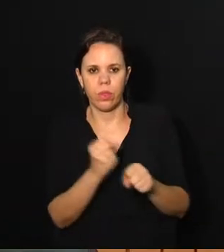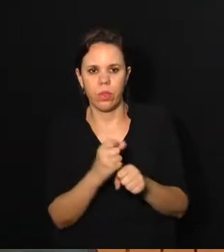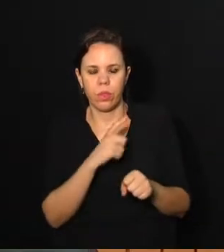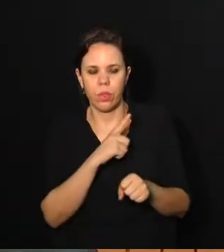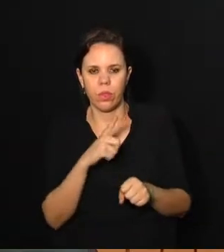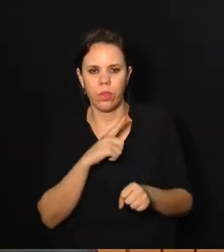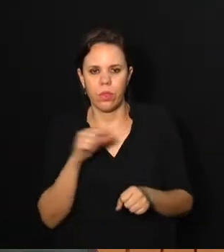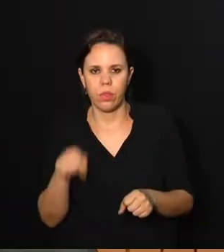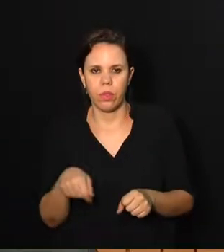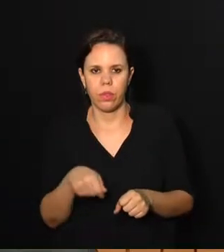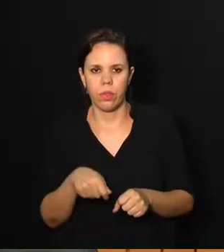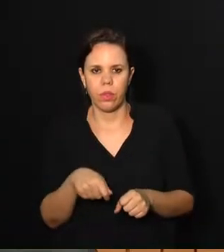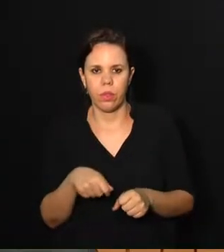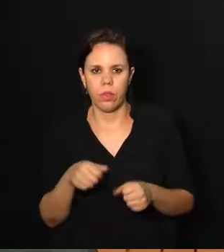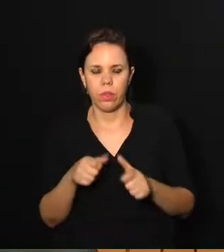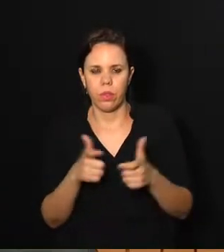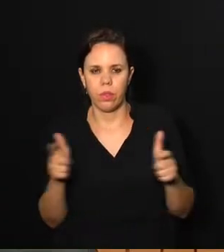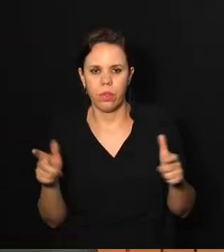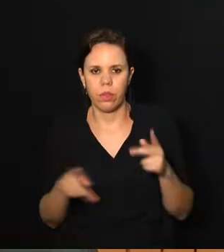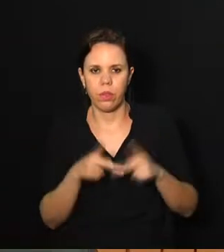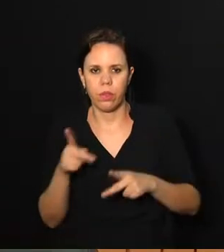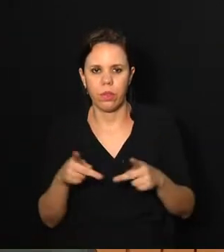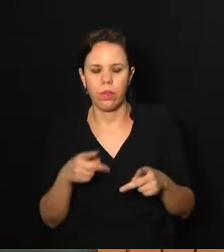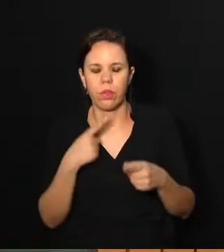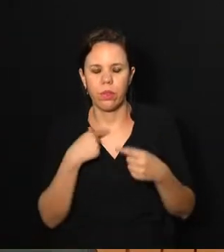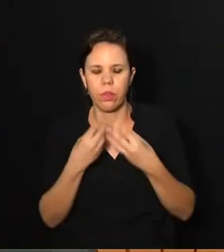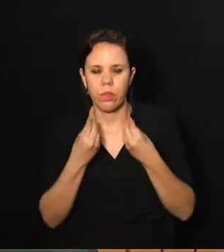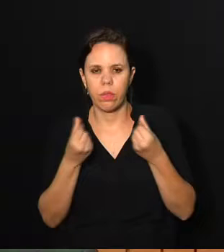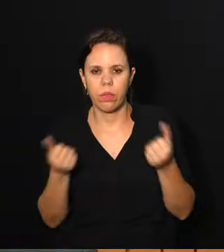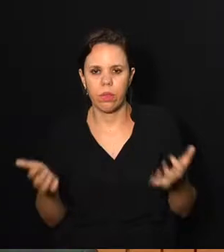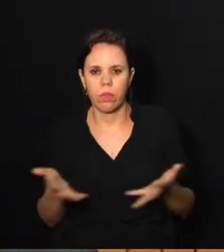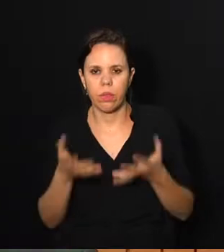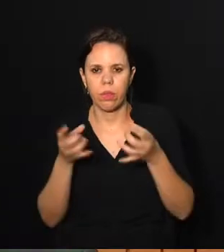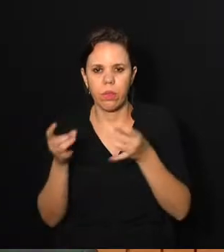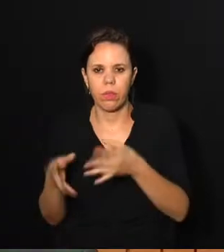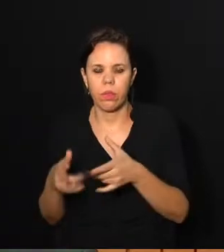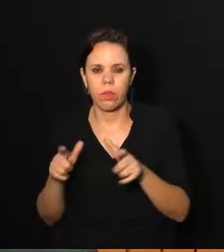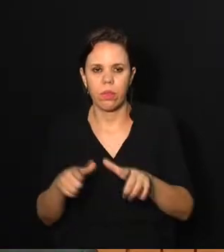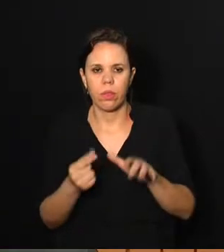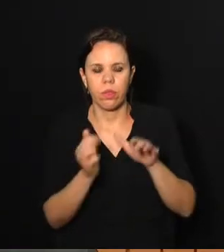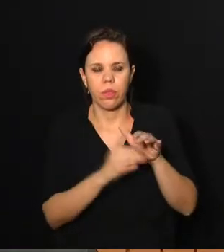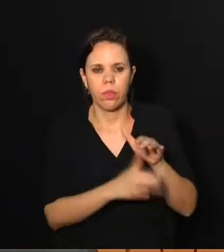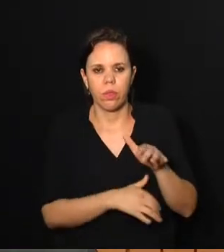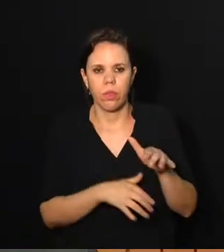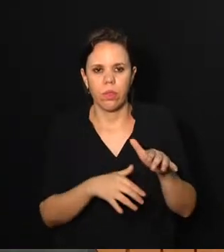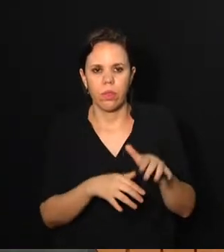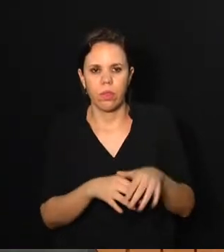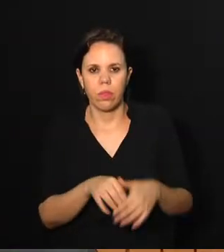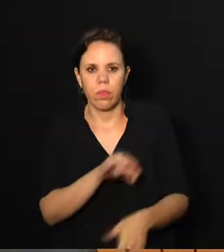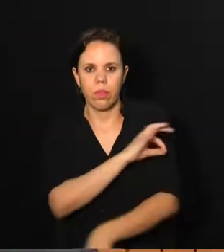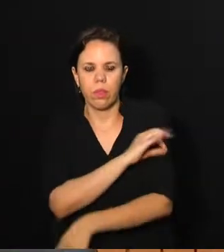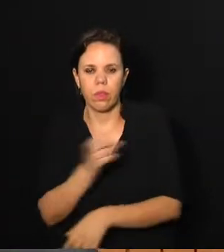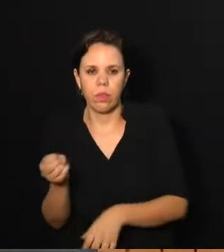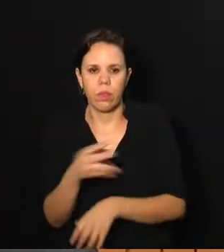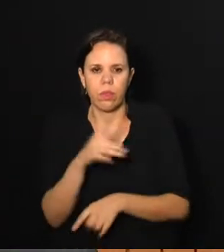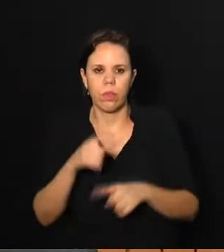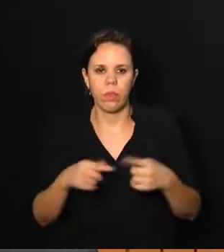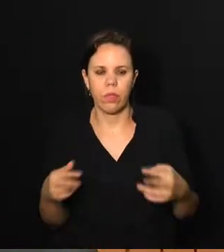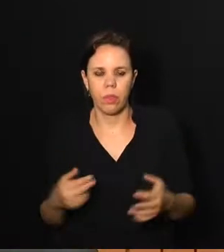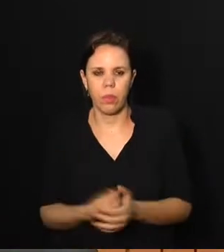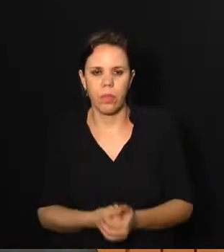é para que mais pessoas se sintam sensibilizadas em deixar o dinheiro no fundo municipal para a construção de novos